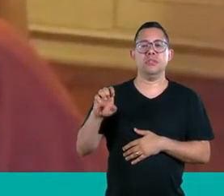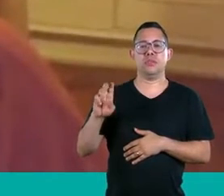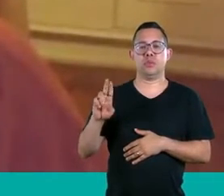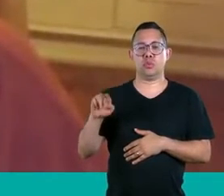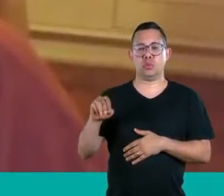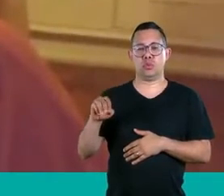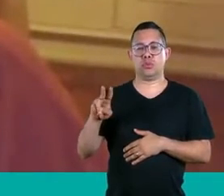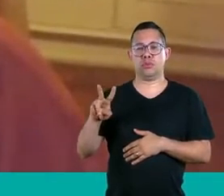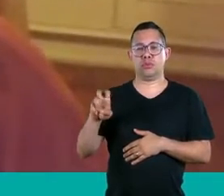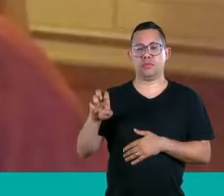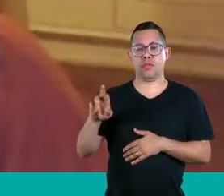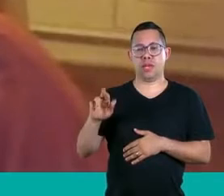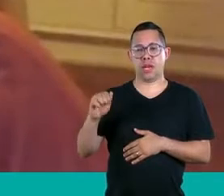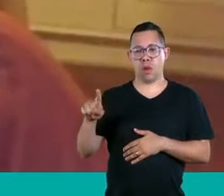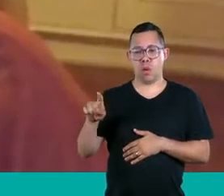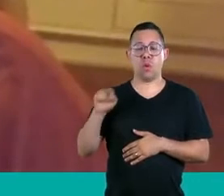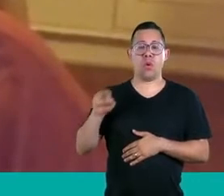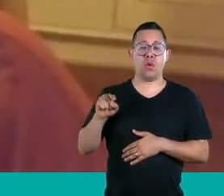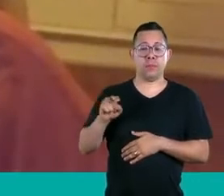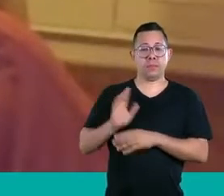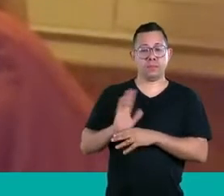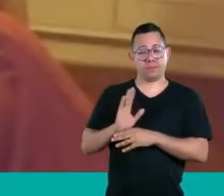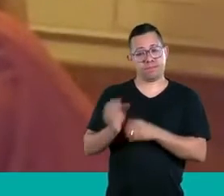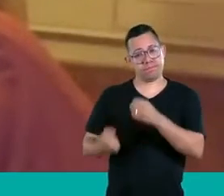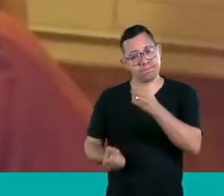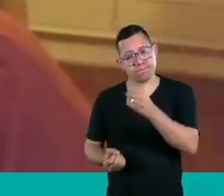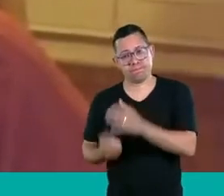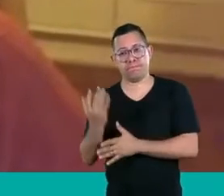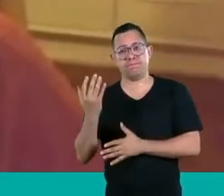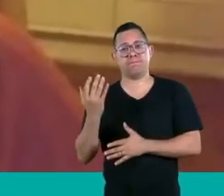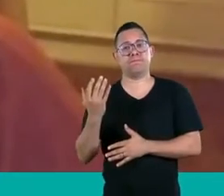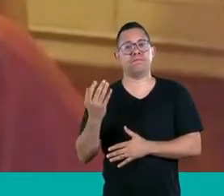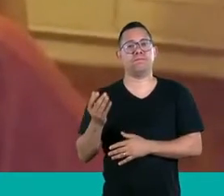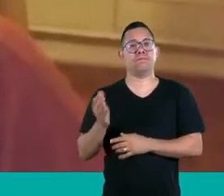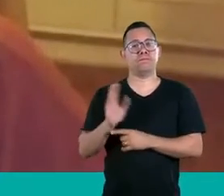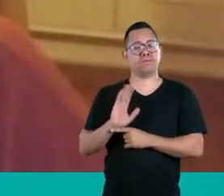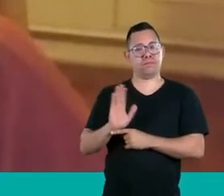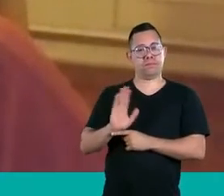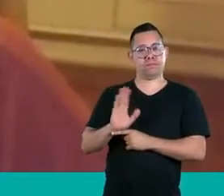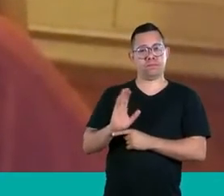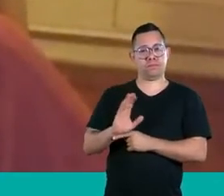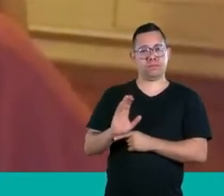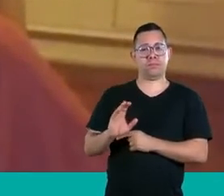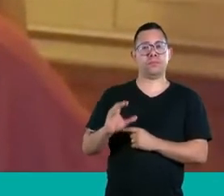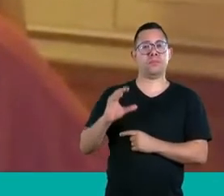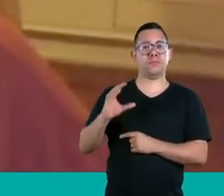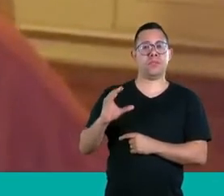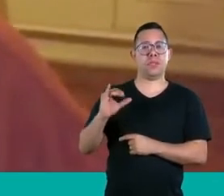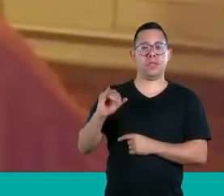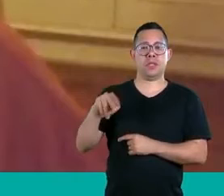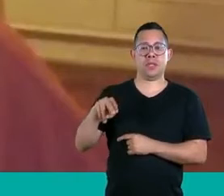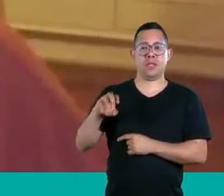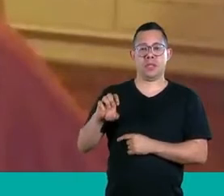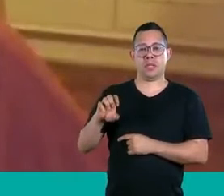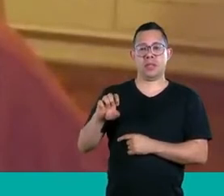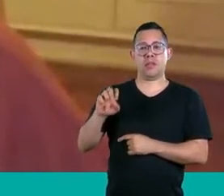Rouge, e com ele inauguram o Cine Verité, Cinema Verdade, em